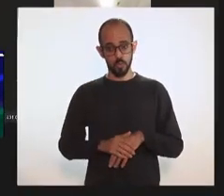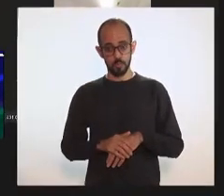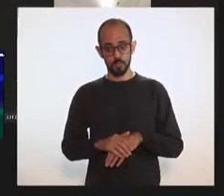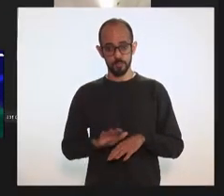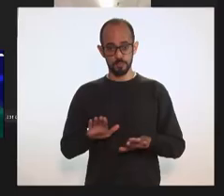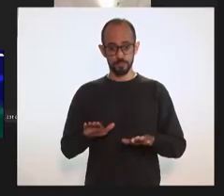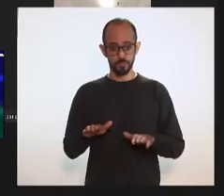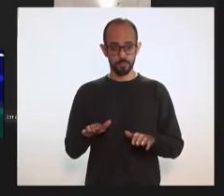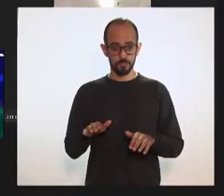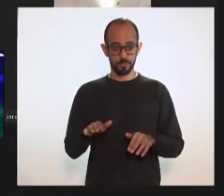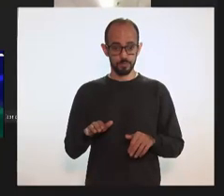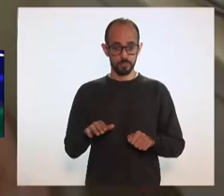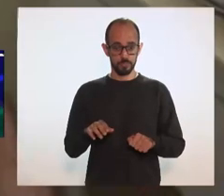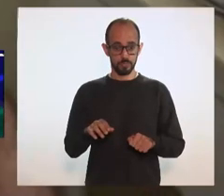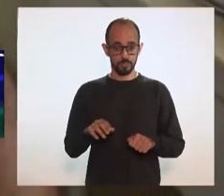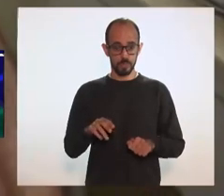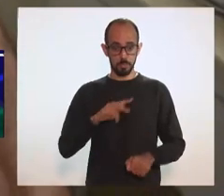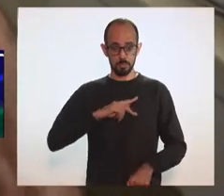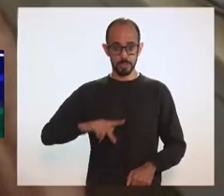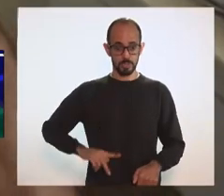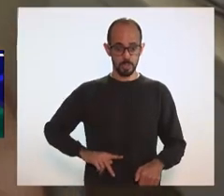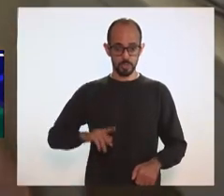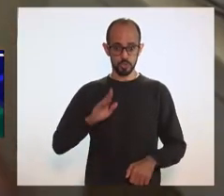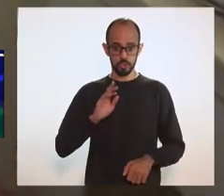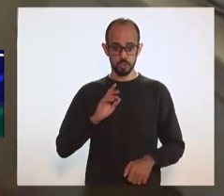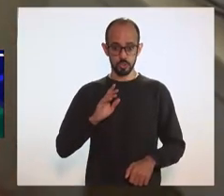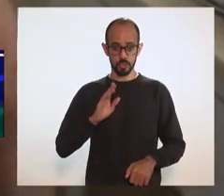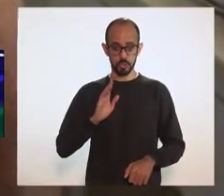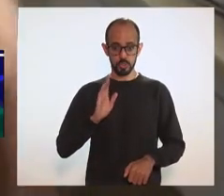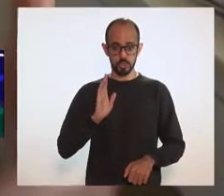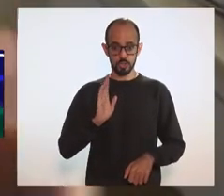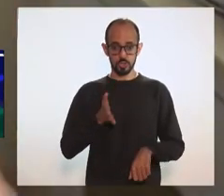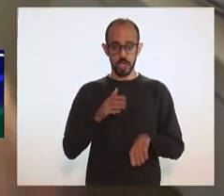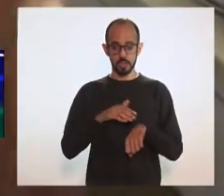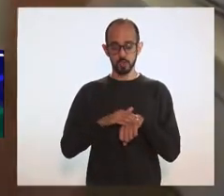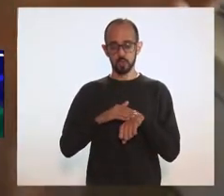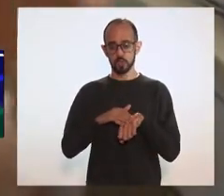Presidente, nós já discutimos,